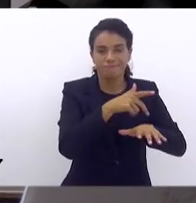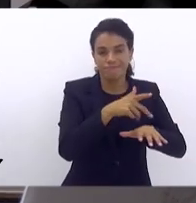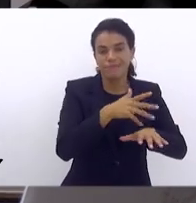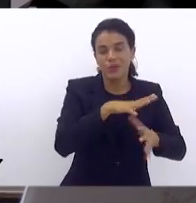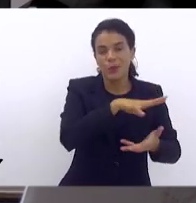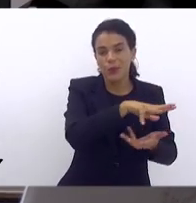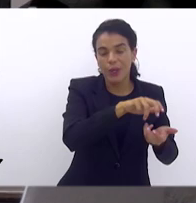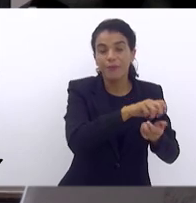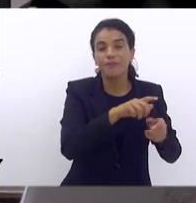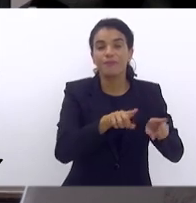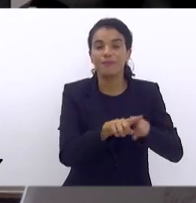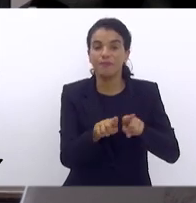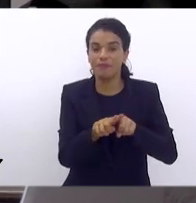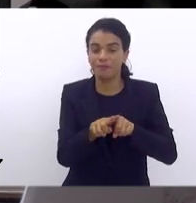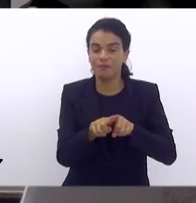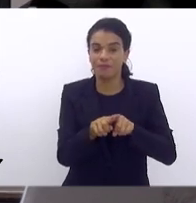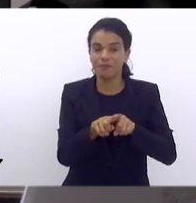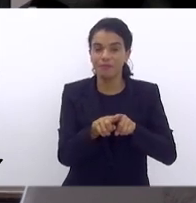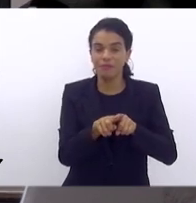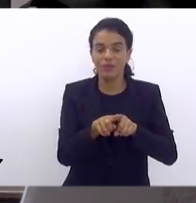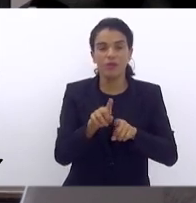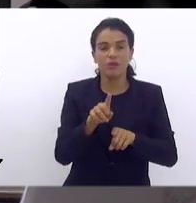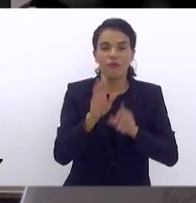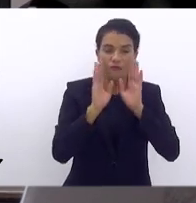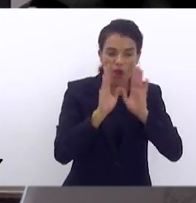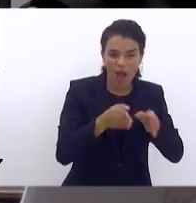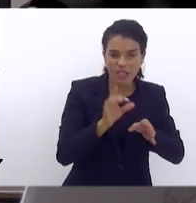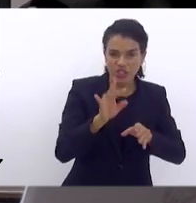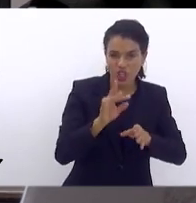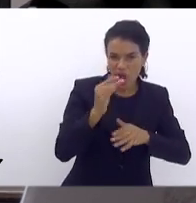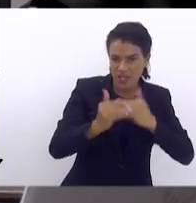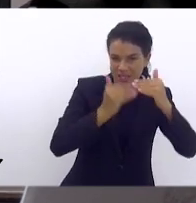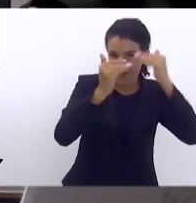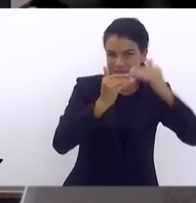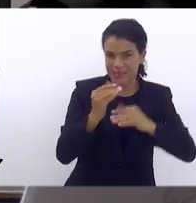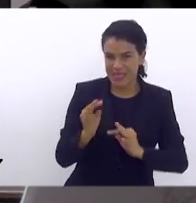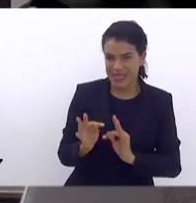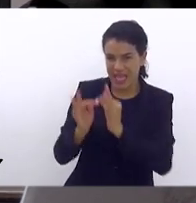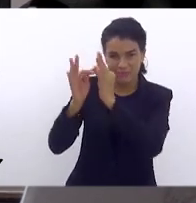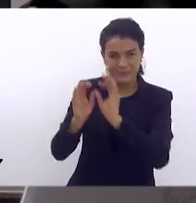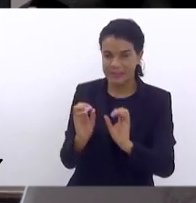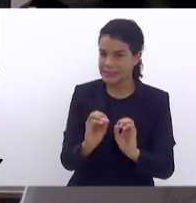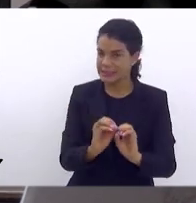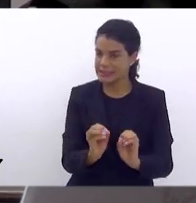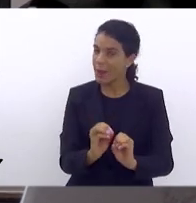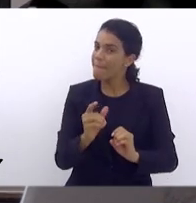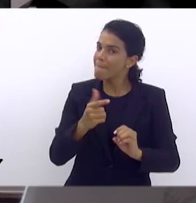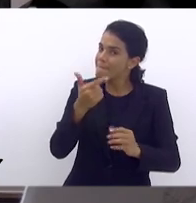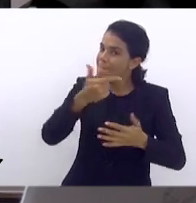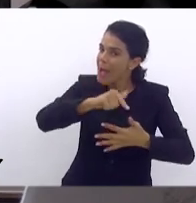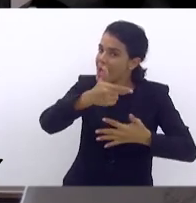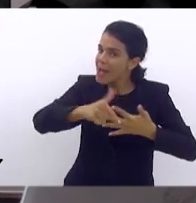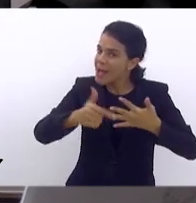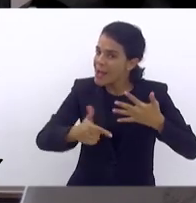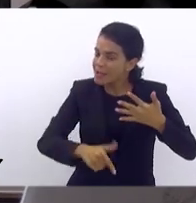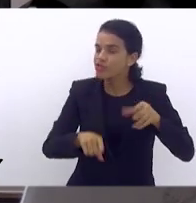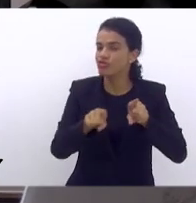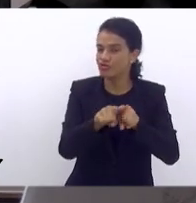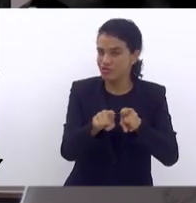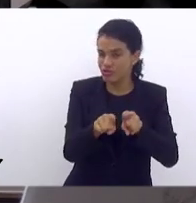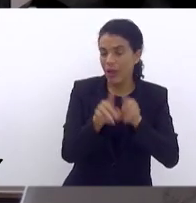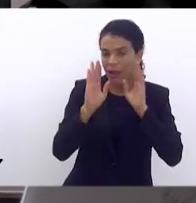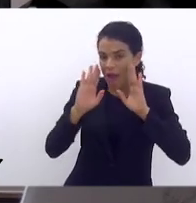que não seja só focada no desenvolvimento da tecnologia né da tecnologia de informação e comunicação mas também